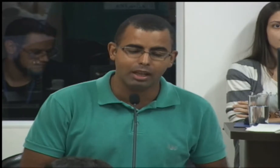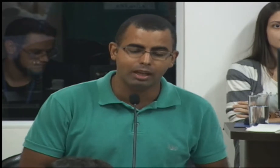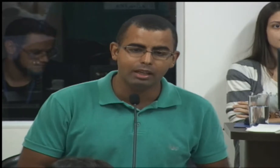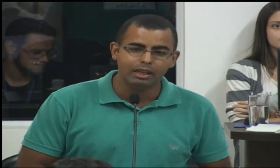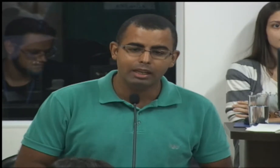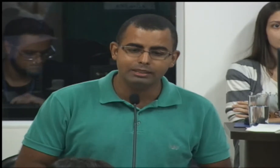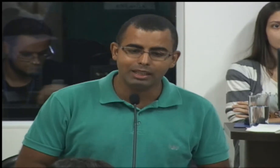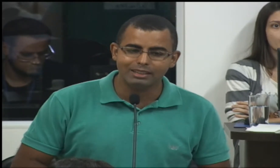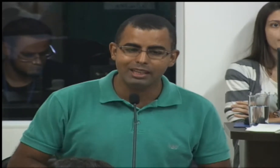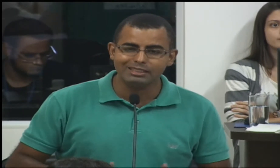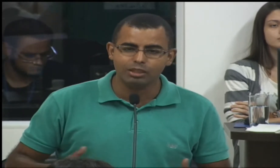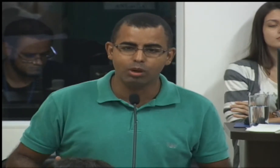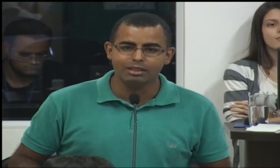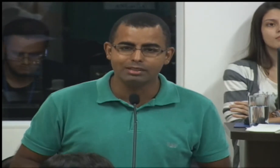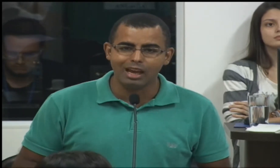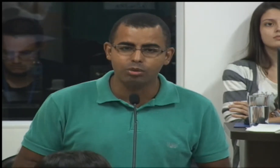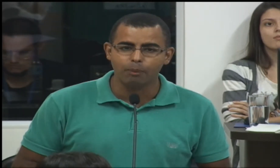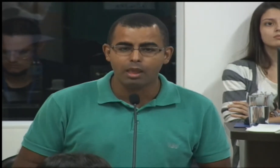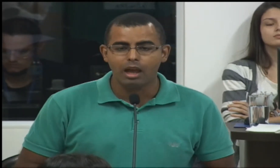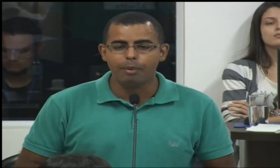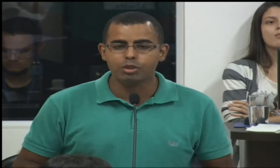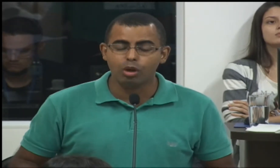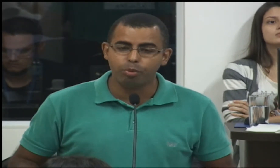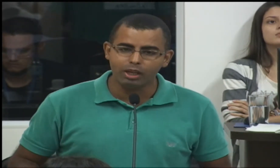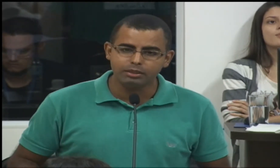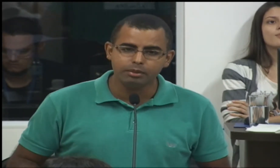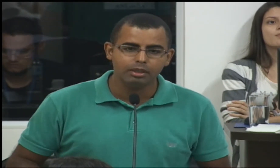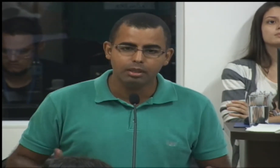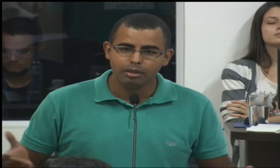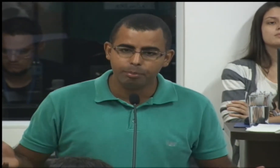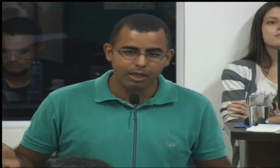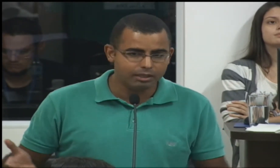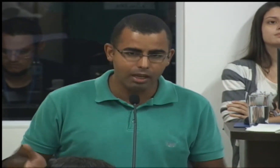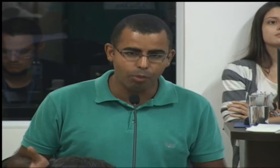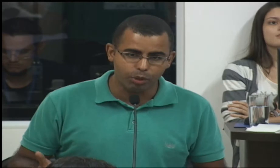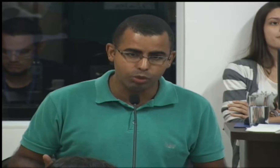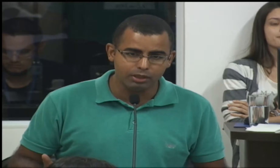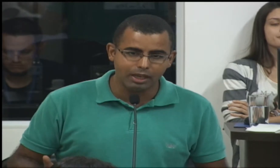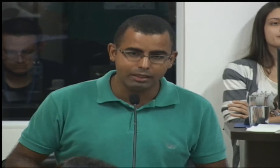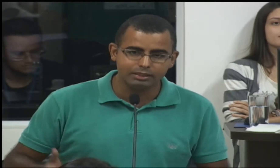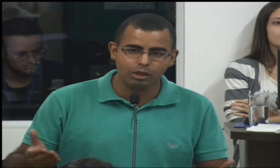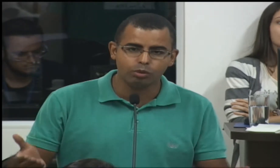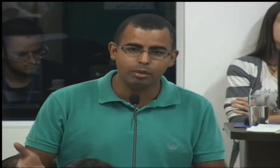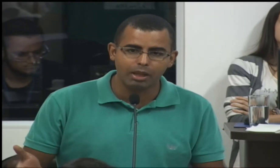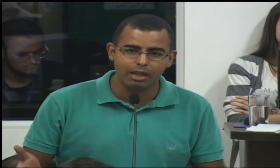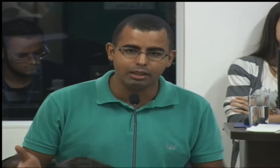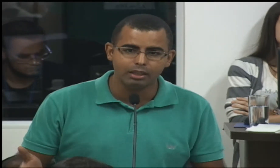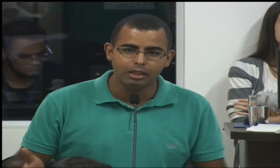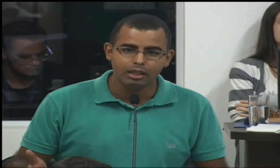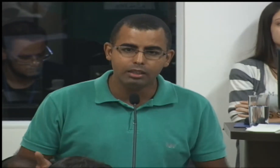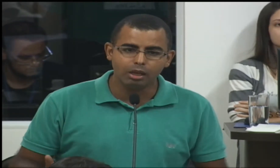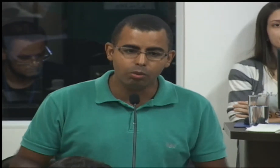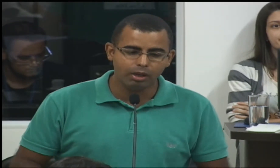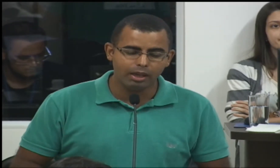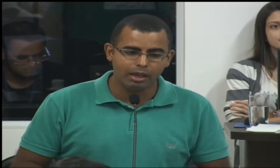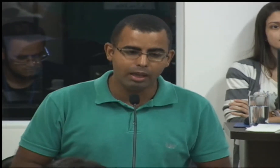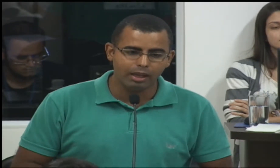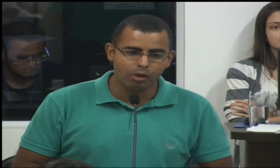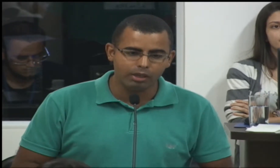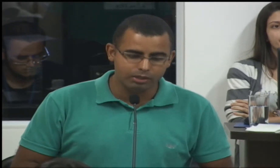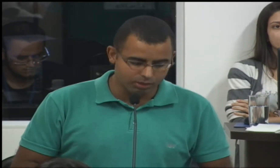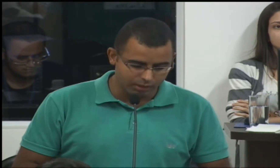atualizado, porque vai chegar um momento, como o prefeito nos relatou, que vai haver aí 1.300, 1.200 lotes, eu não sei,